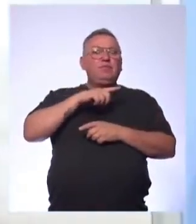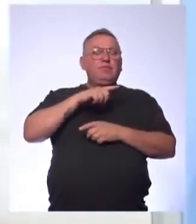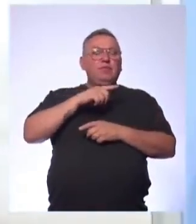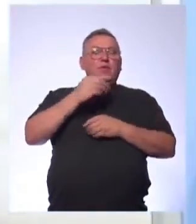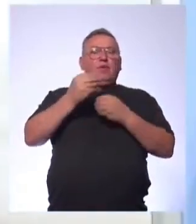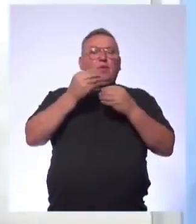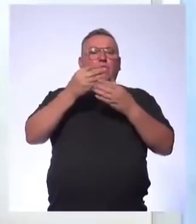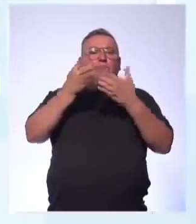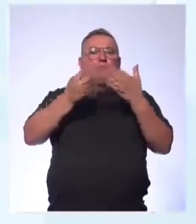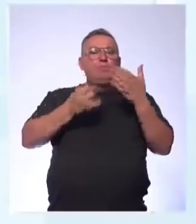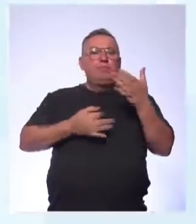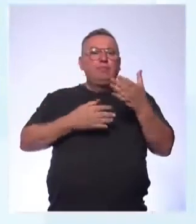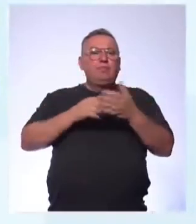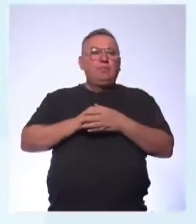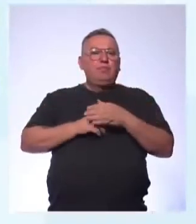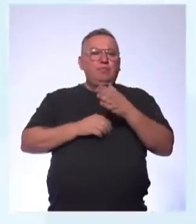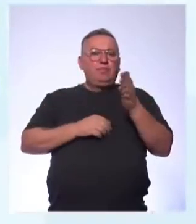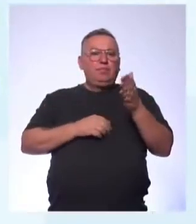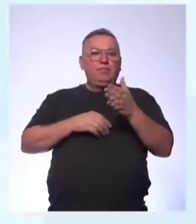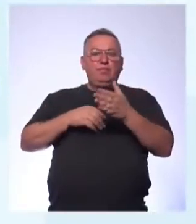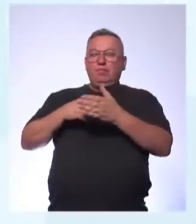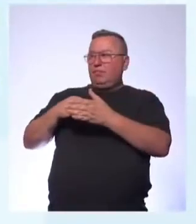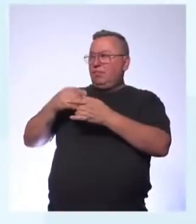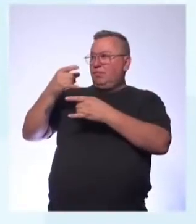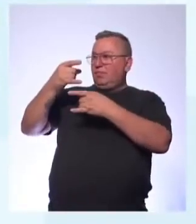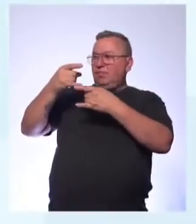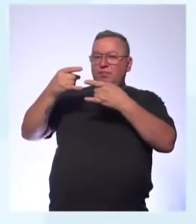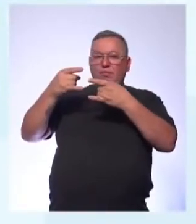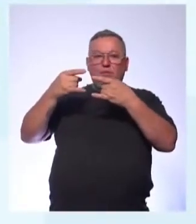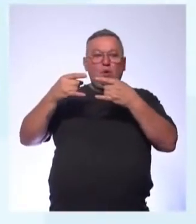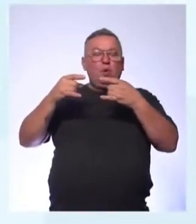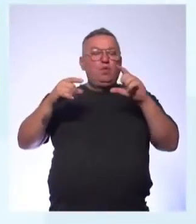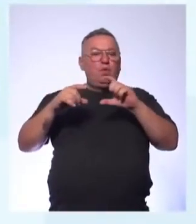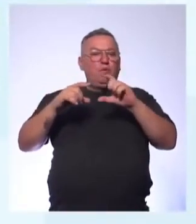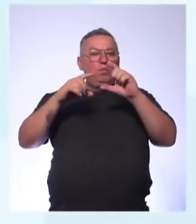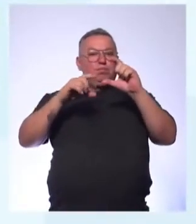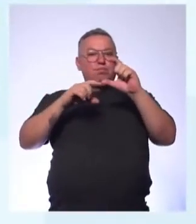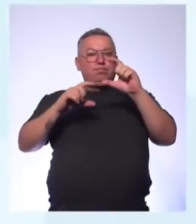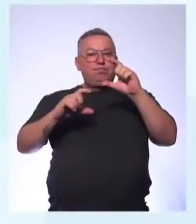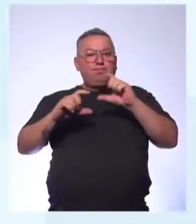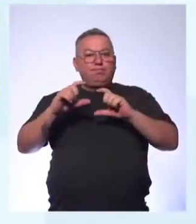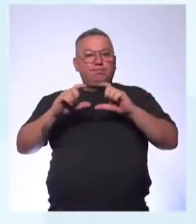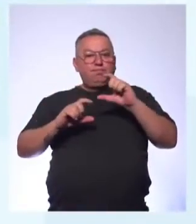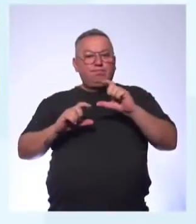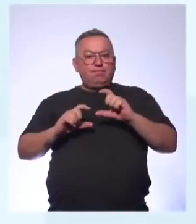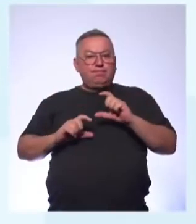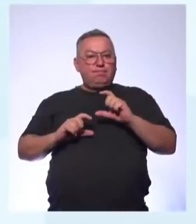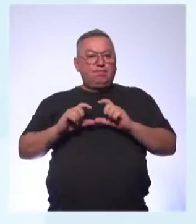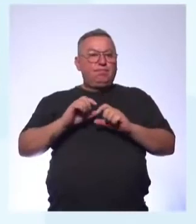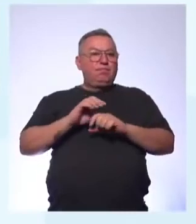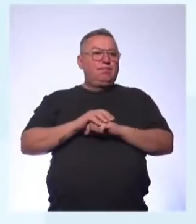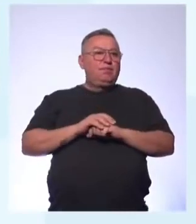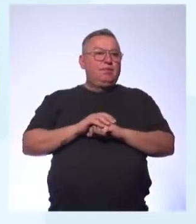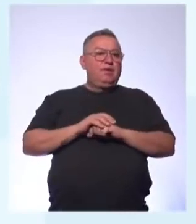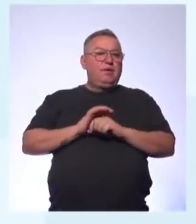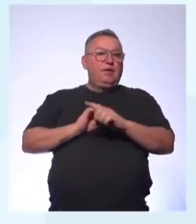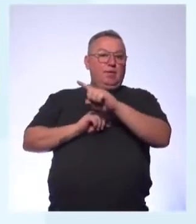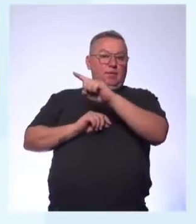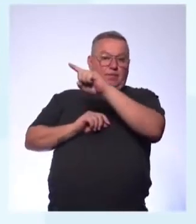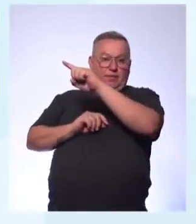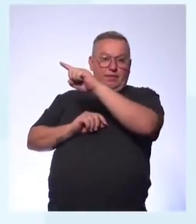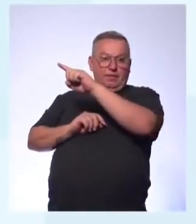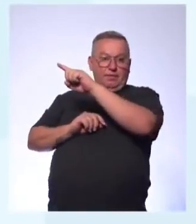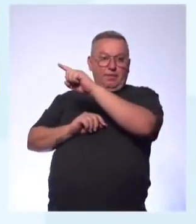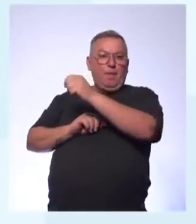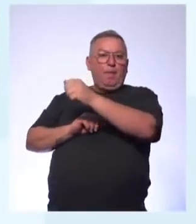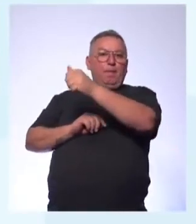comic strip. Então, pode pôr ali? Olha ali o título. Tá logo no primeiro quadro ali em cima dos meninos, né? Se vocês